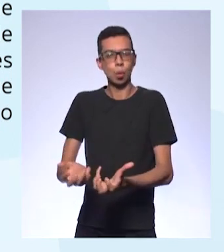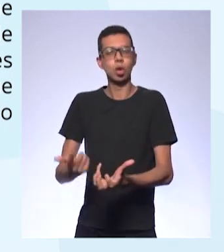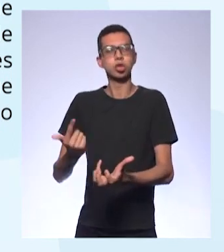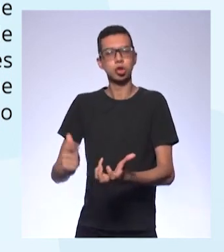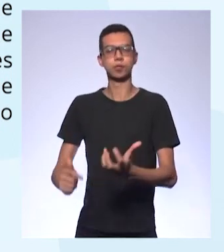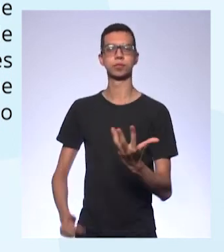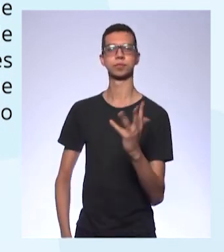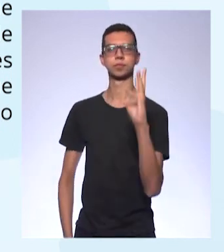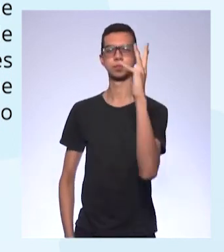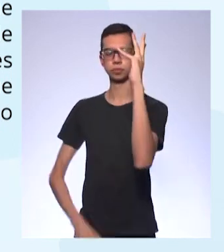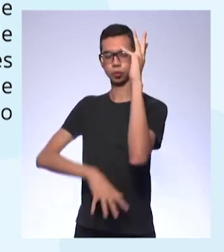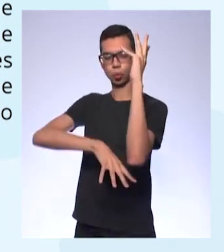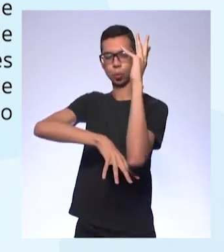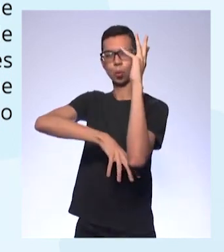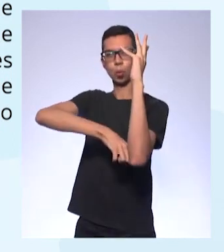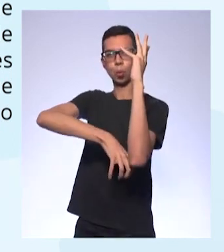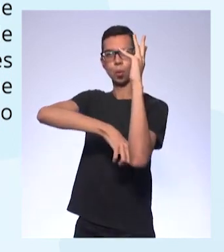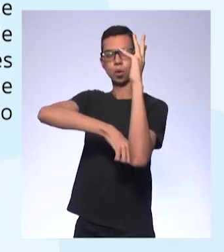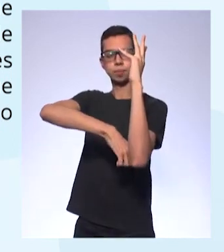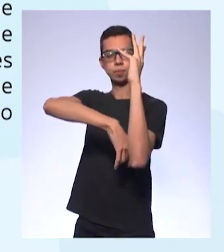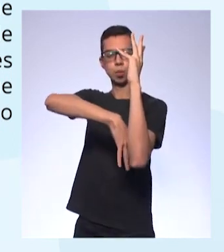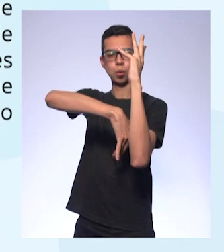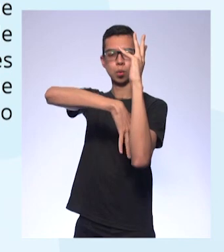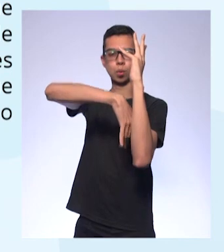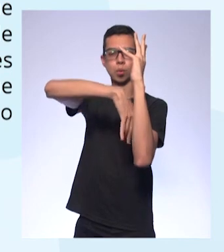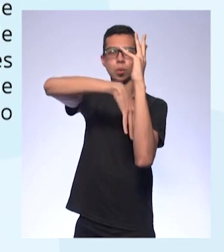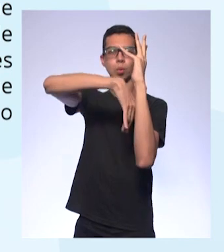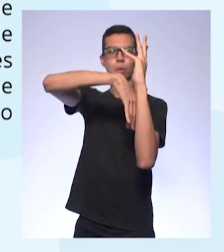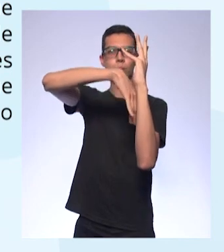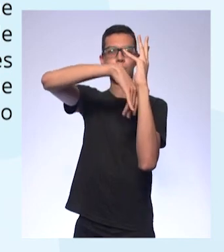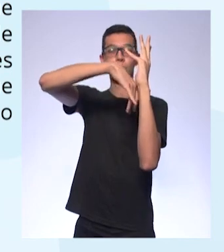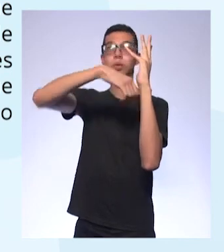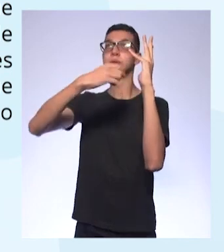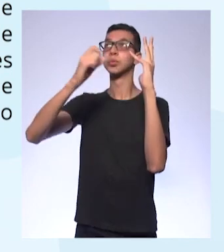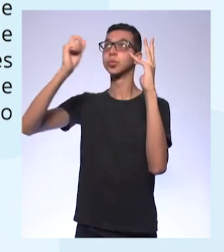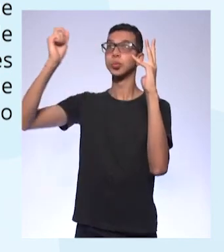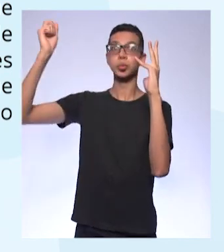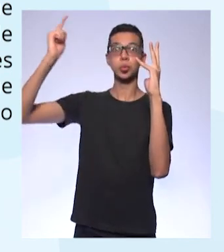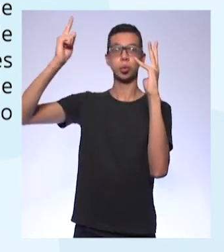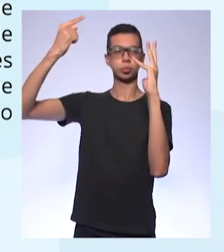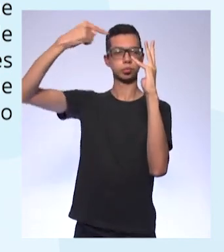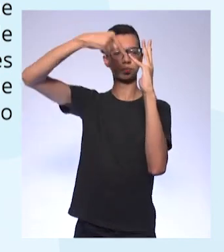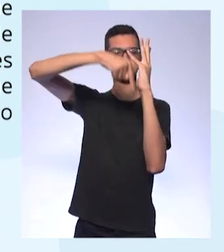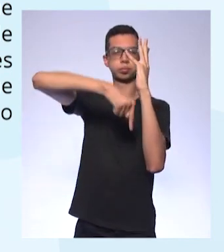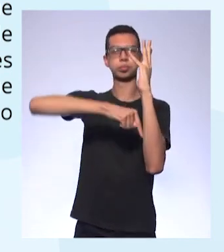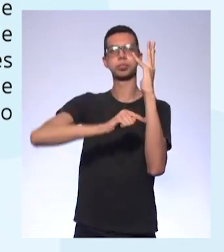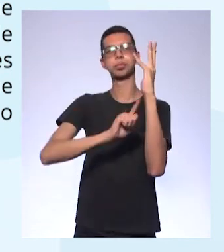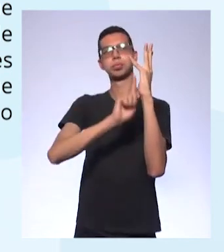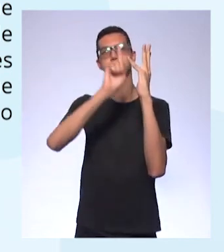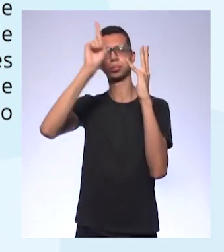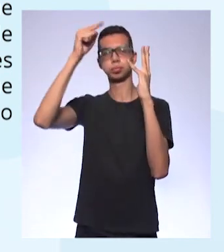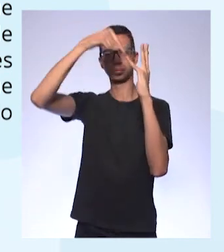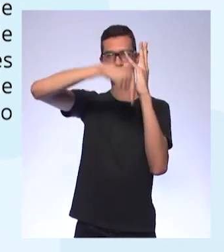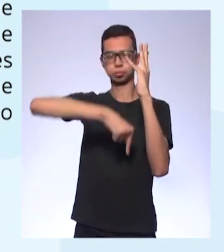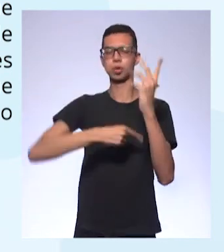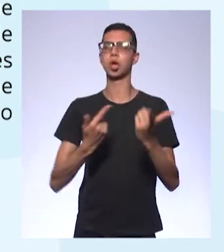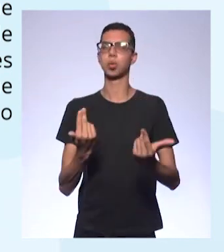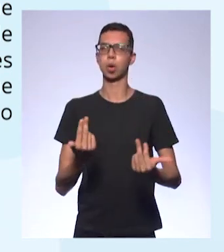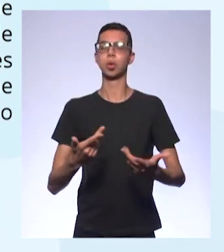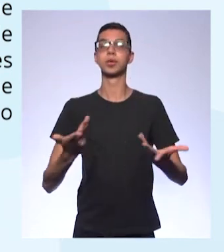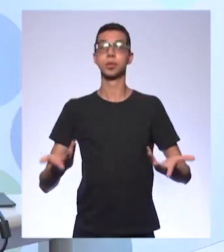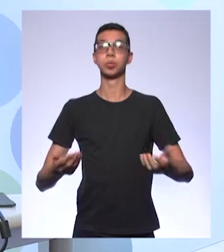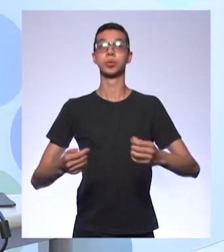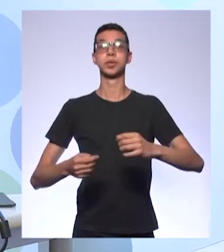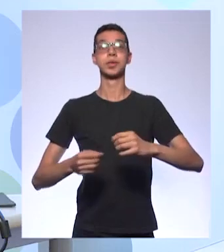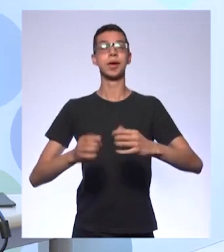pelas plantas num ciclo de vida em que cada ser tem importância fundamental. Então, dentro de cada